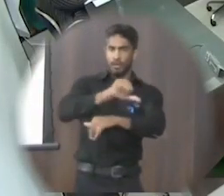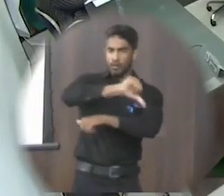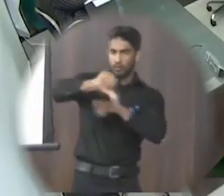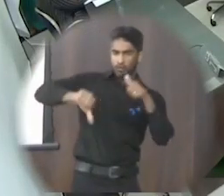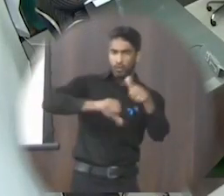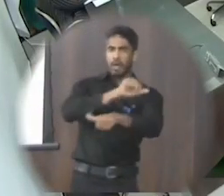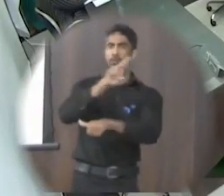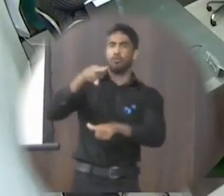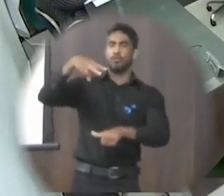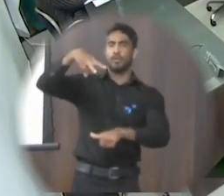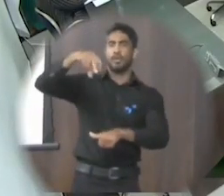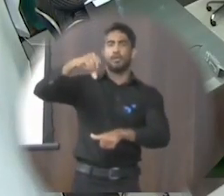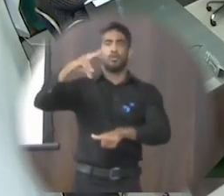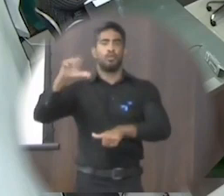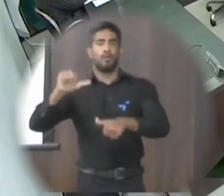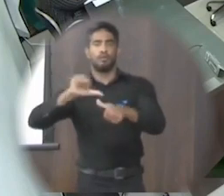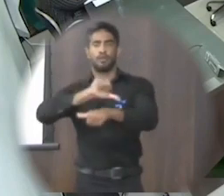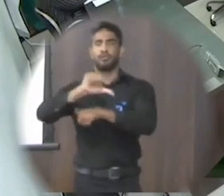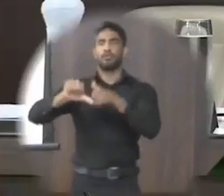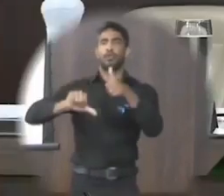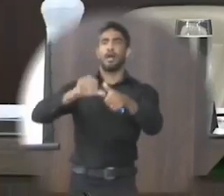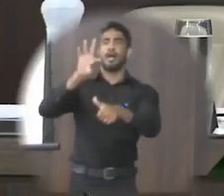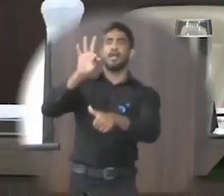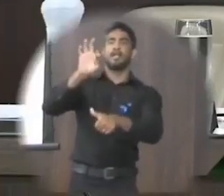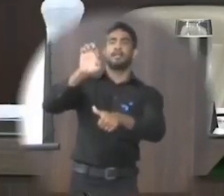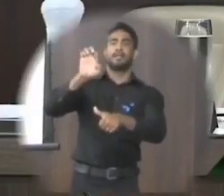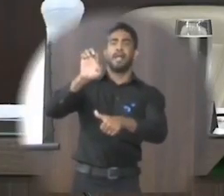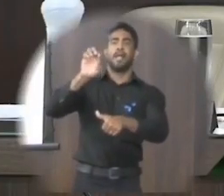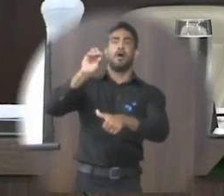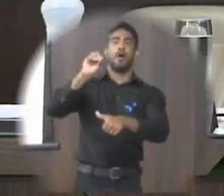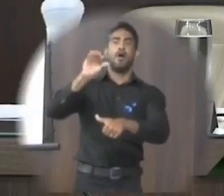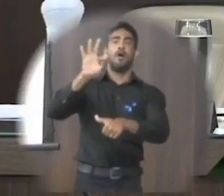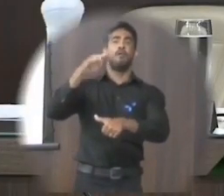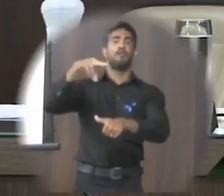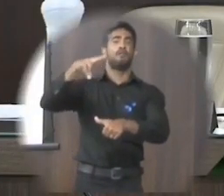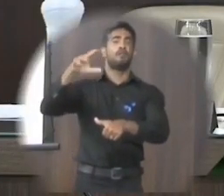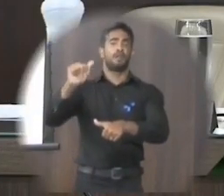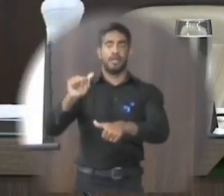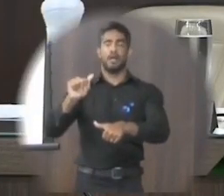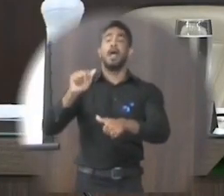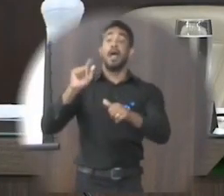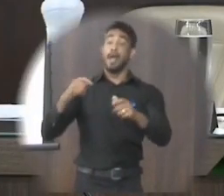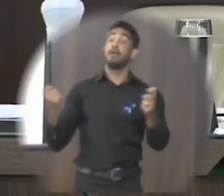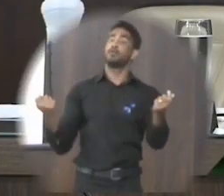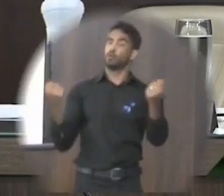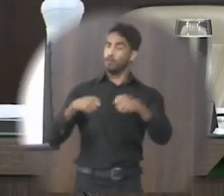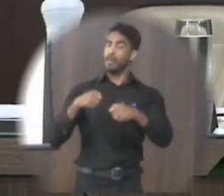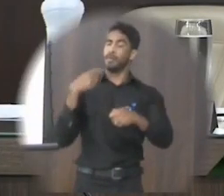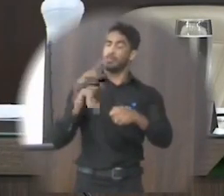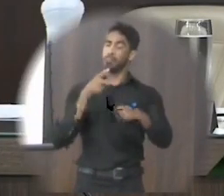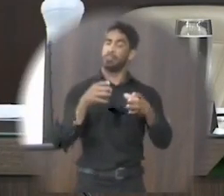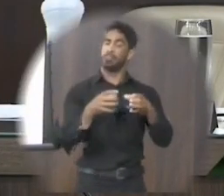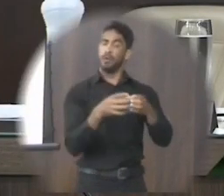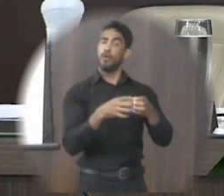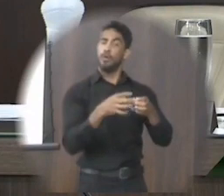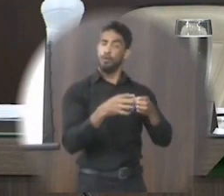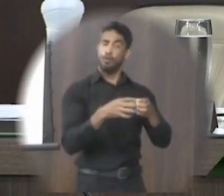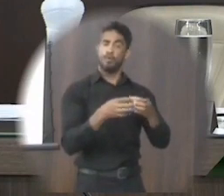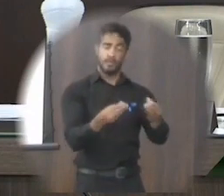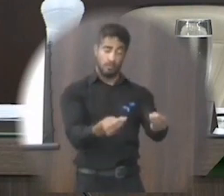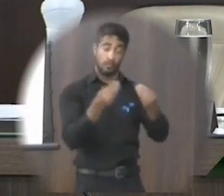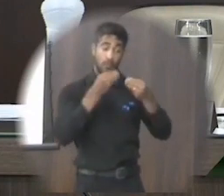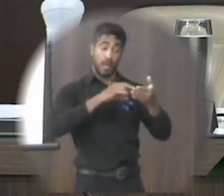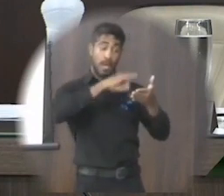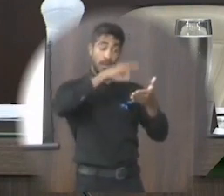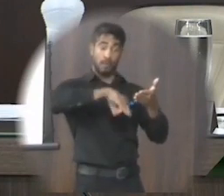comunidade Jacarezinho, de Rua Teófina Balbina de Jesus. É de competência desta comissão dar parecer sobre